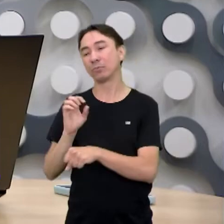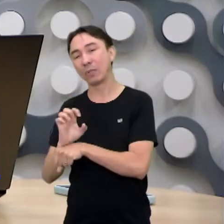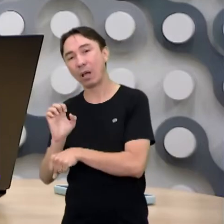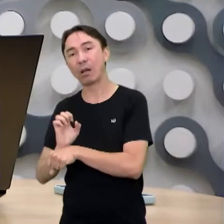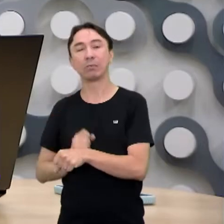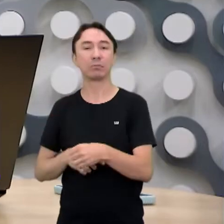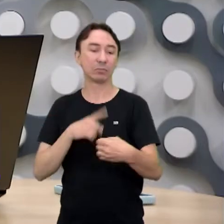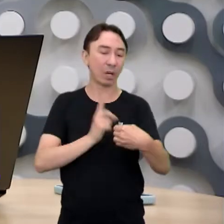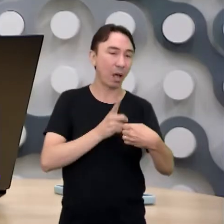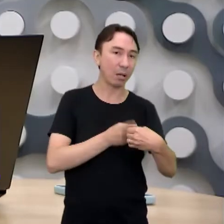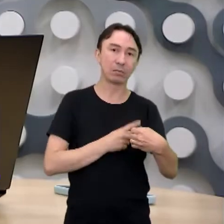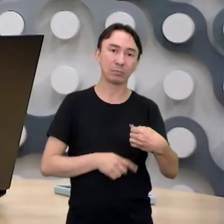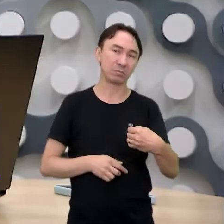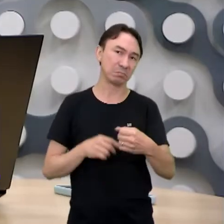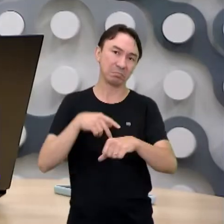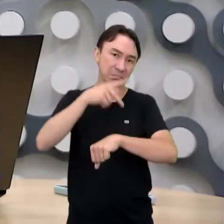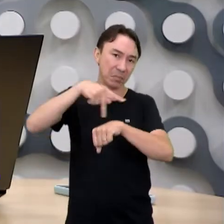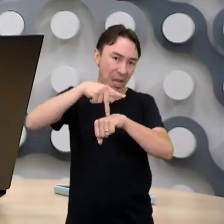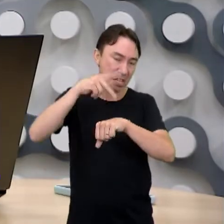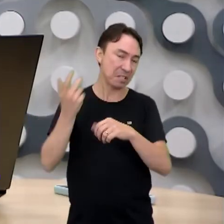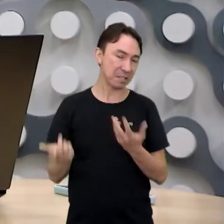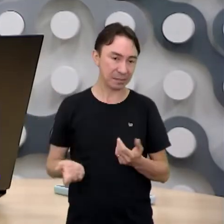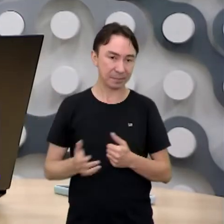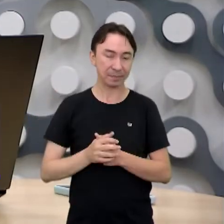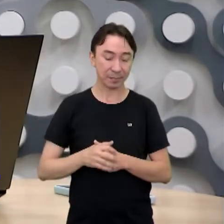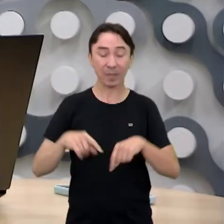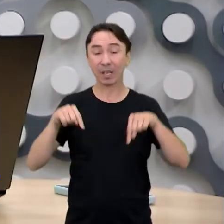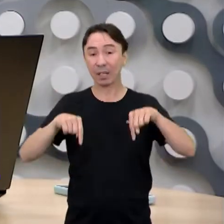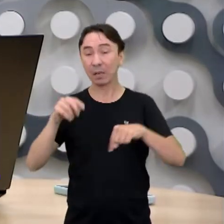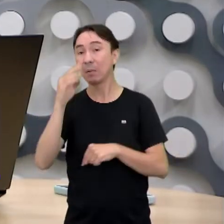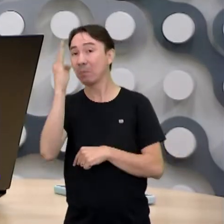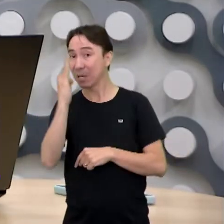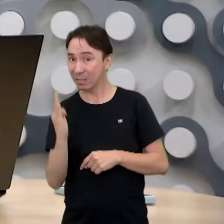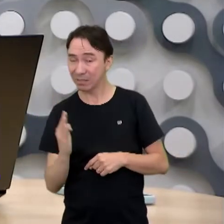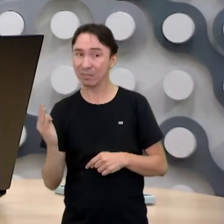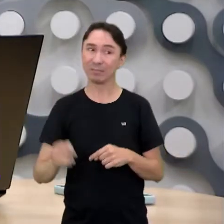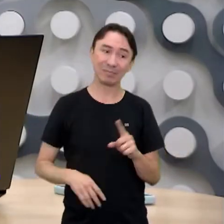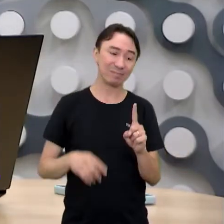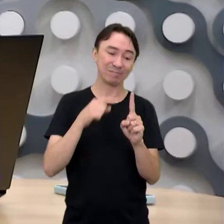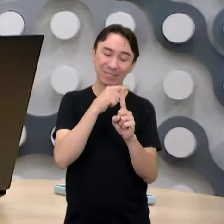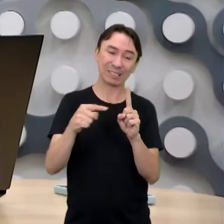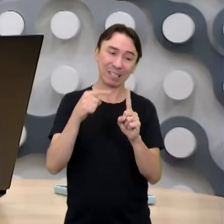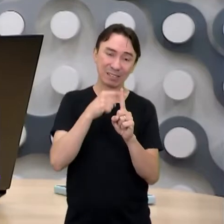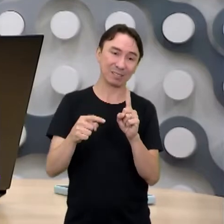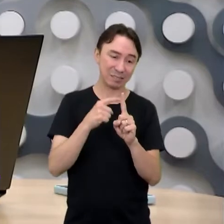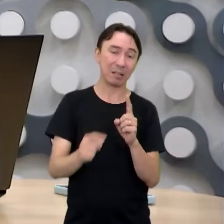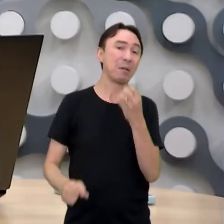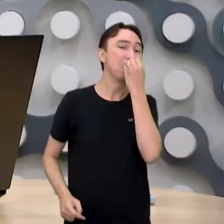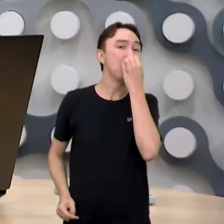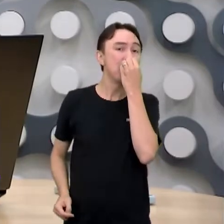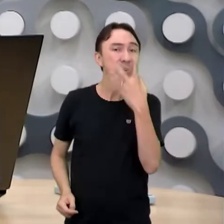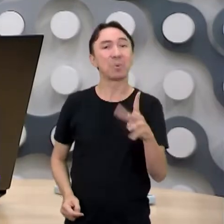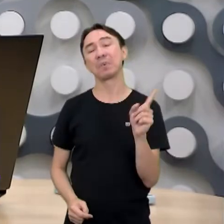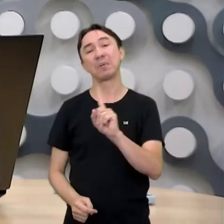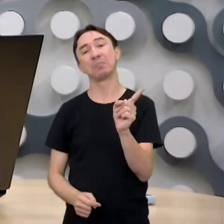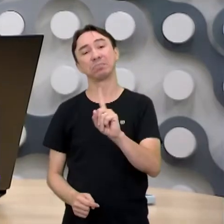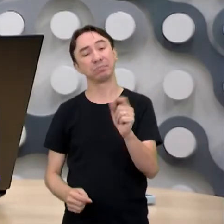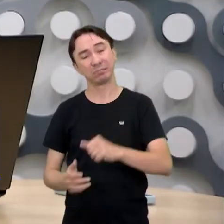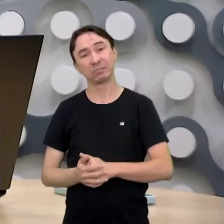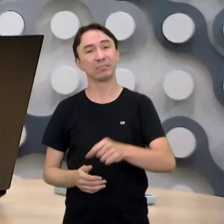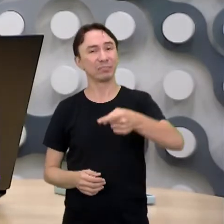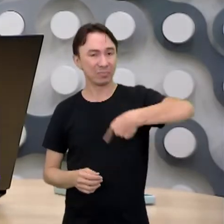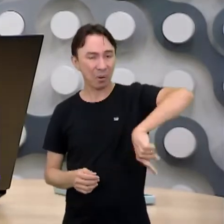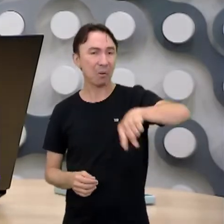Brasil está na faixa intermediária mais para a má distribuição de renda do que propriamente para uma melhor distribuição de renda, e a gente que somos